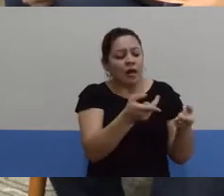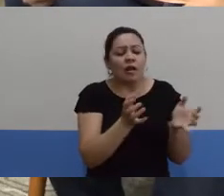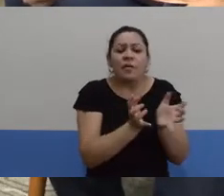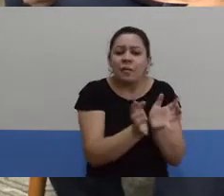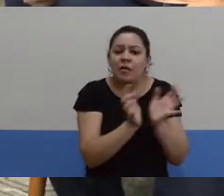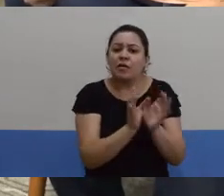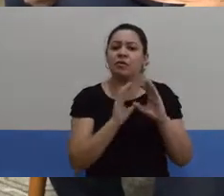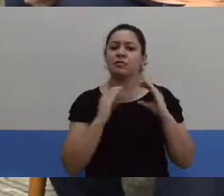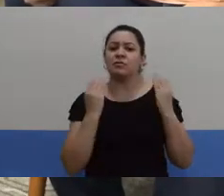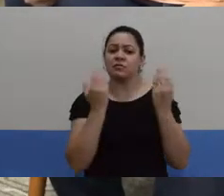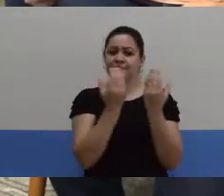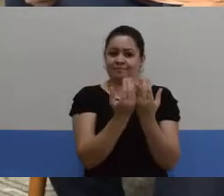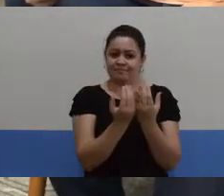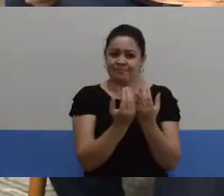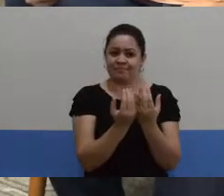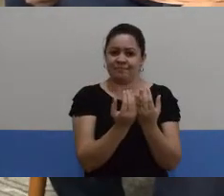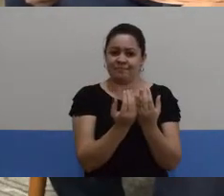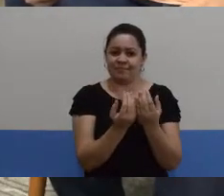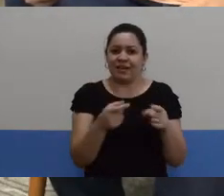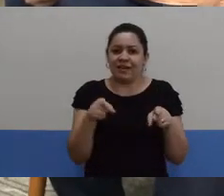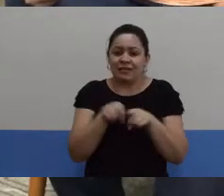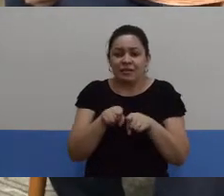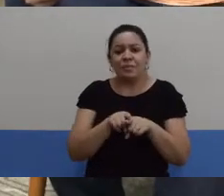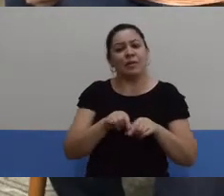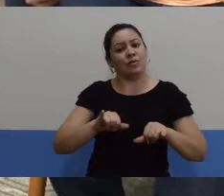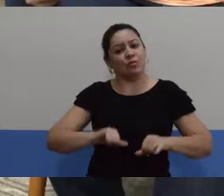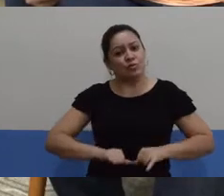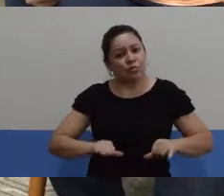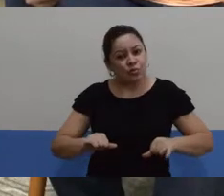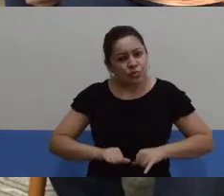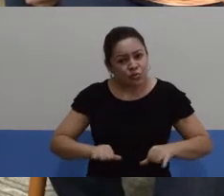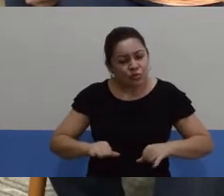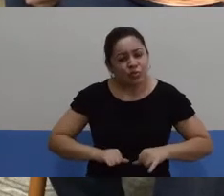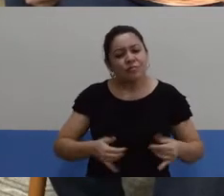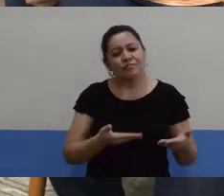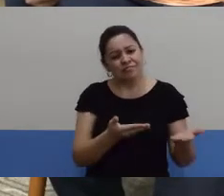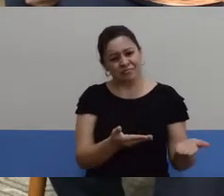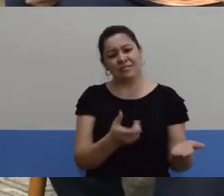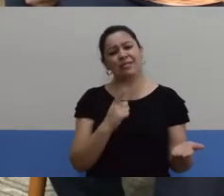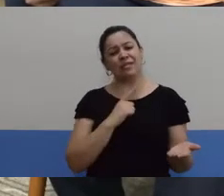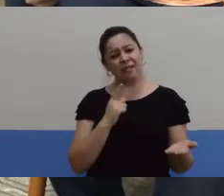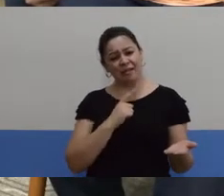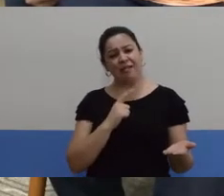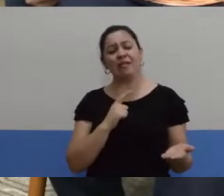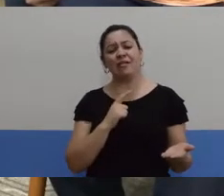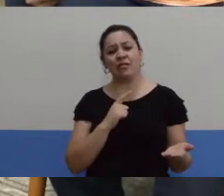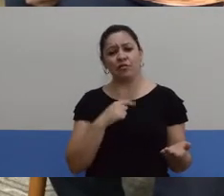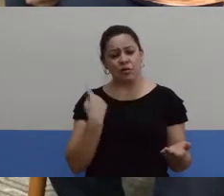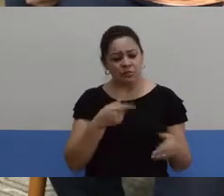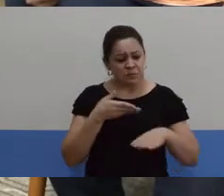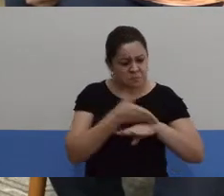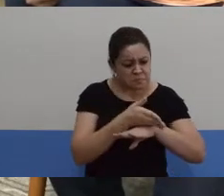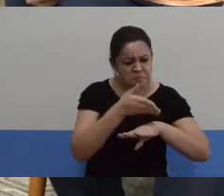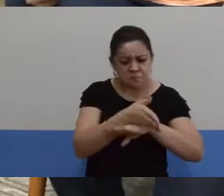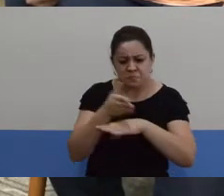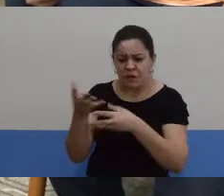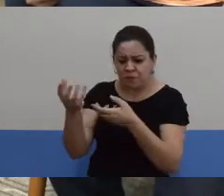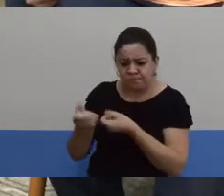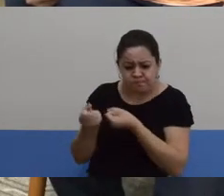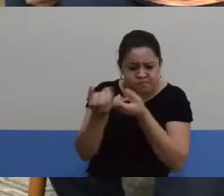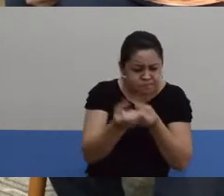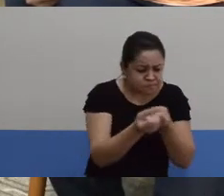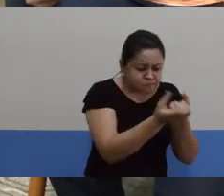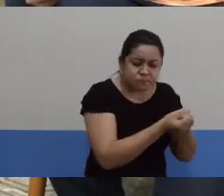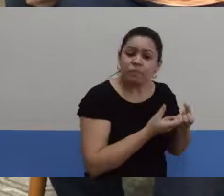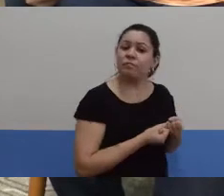Ele também tem os seus sofrimentos como pequeno agricultor, né? Então, precisamos ouvir esse povo. Na